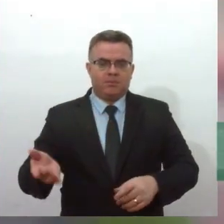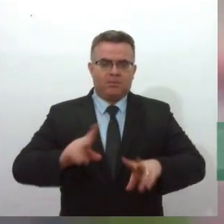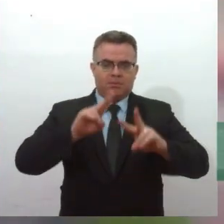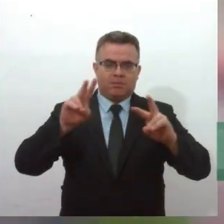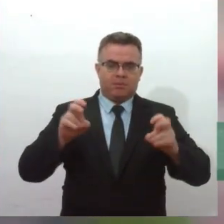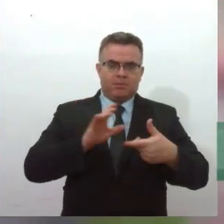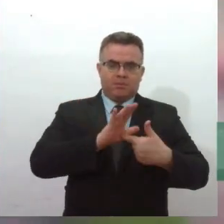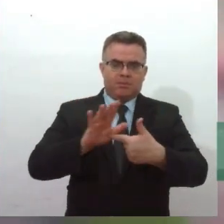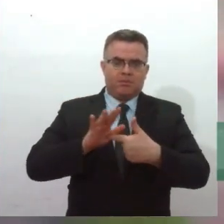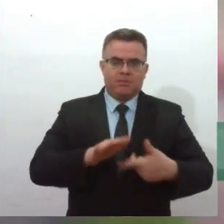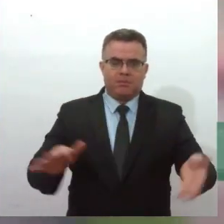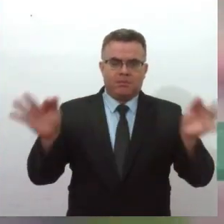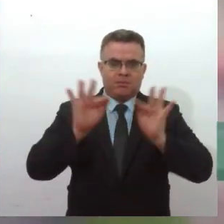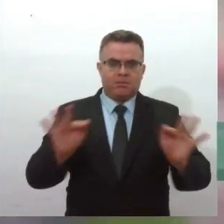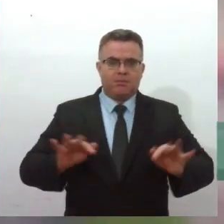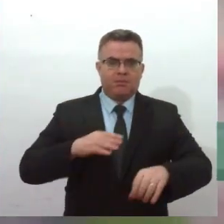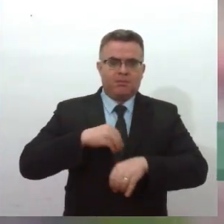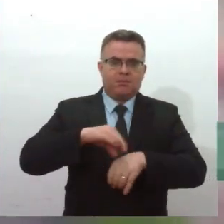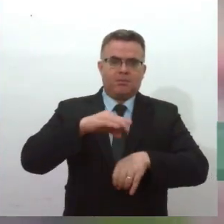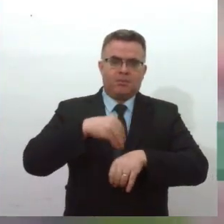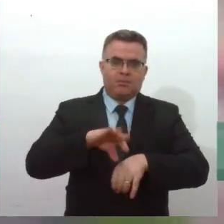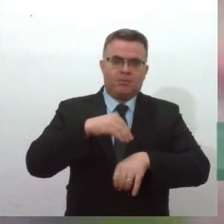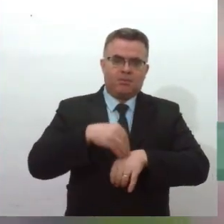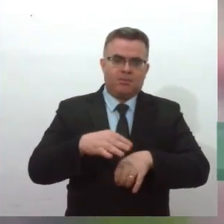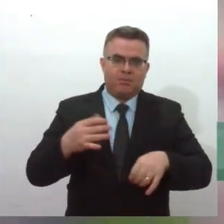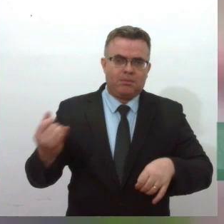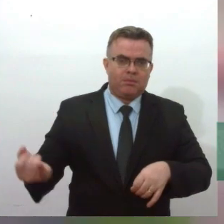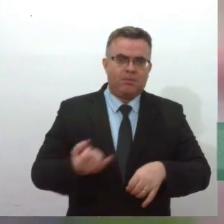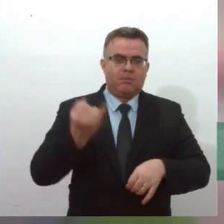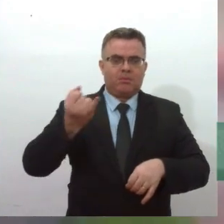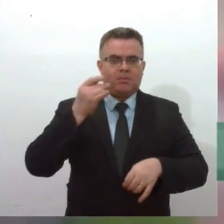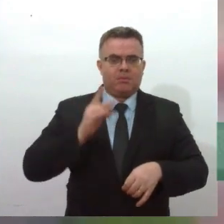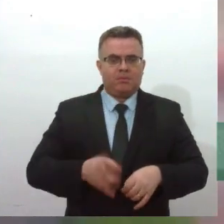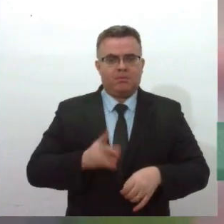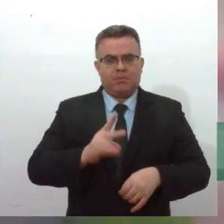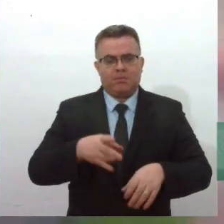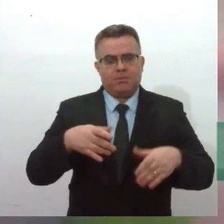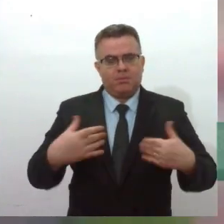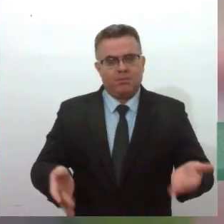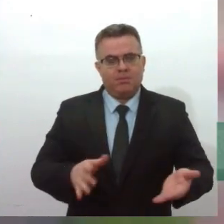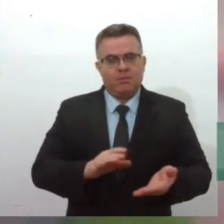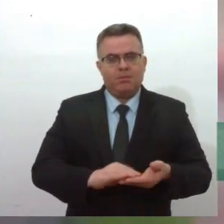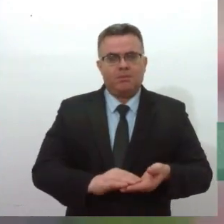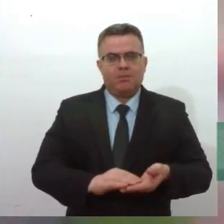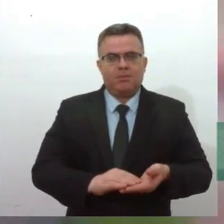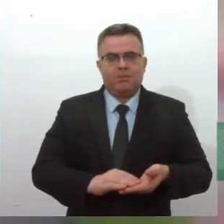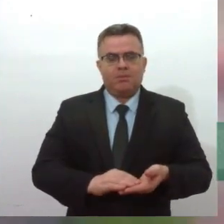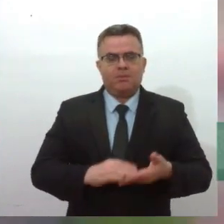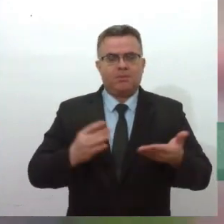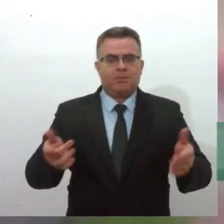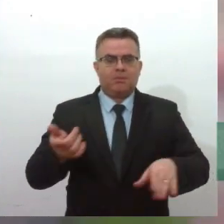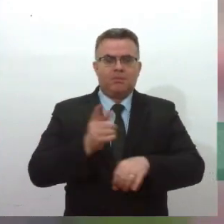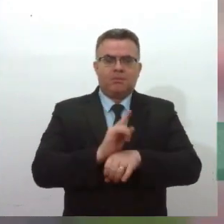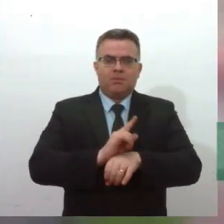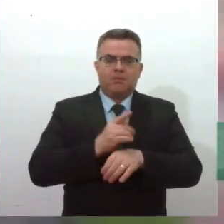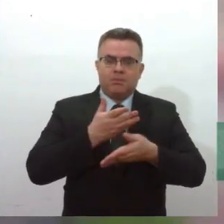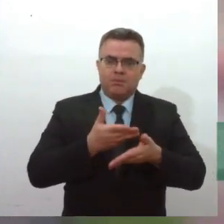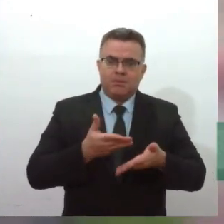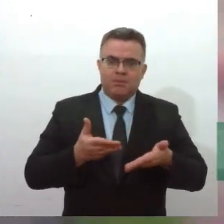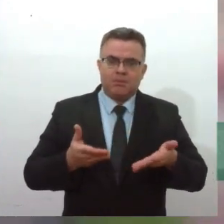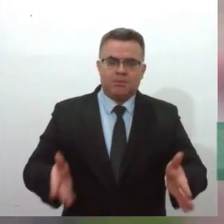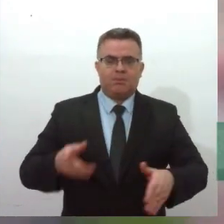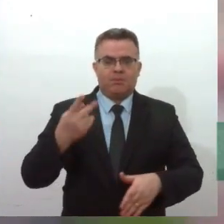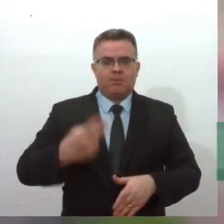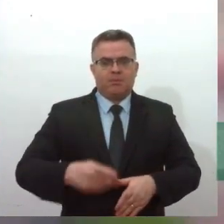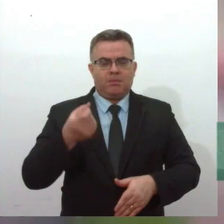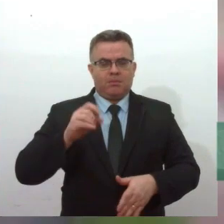sempre fico muito feliz porque informação como essa é fundamental né E que e os gestores né sergipanos